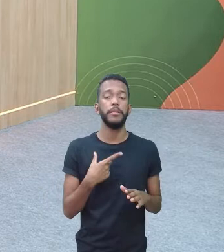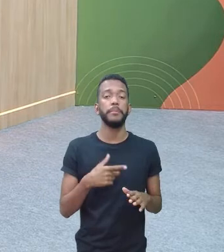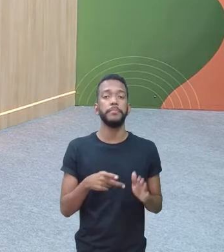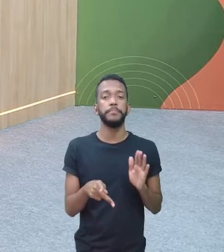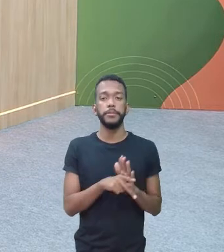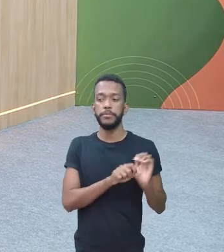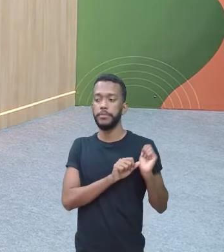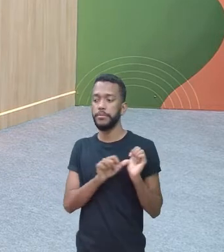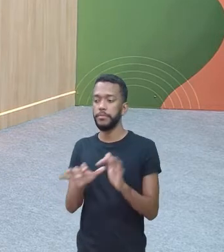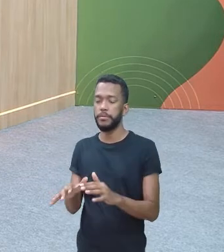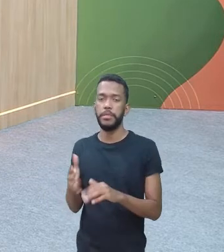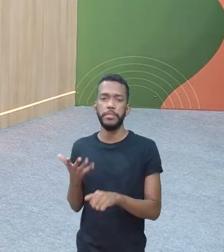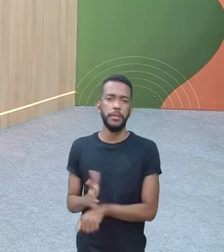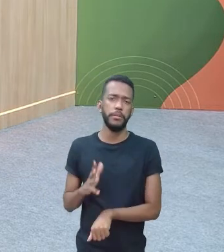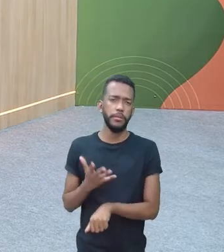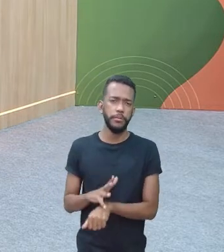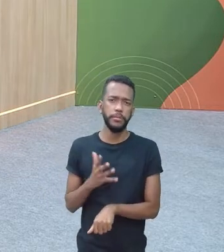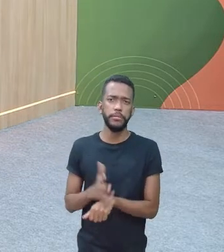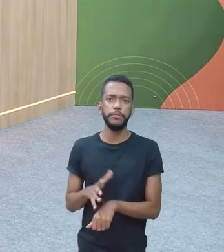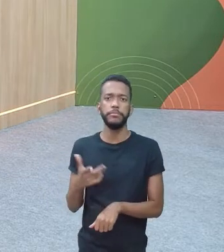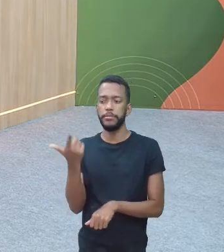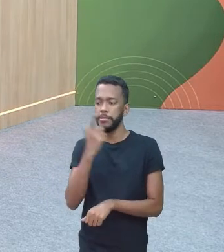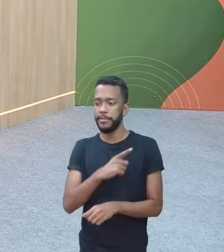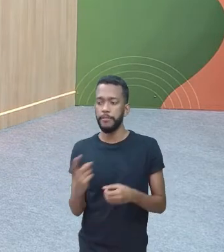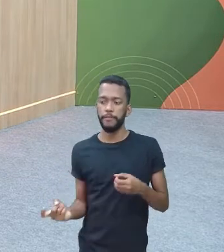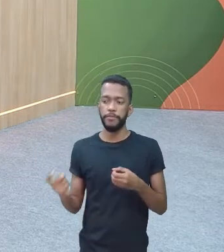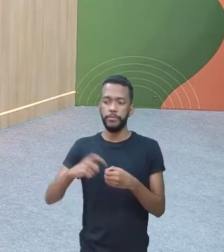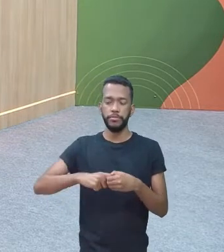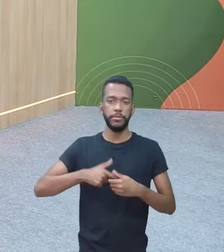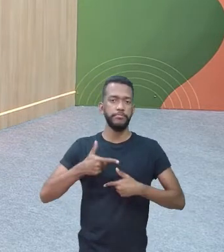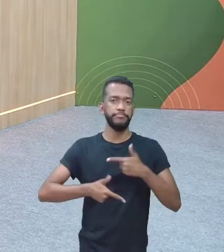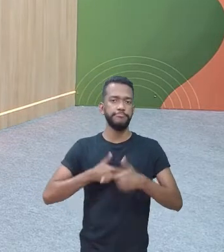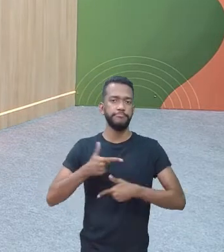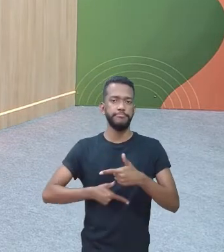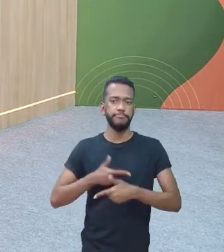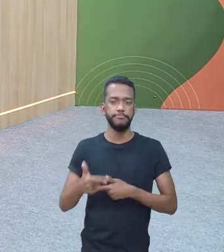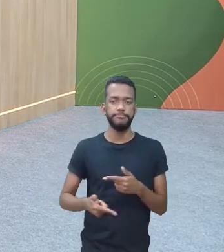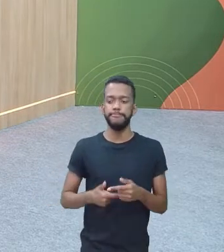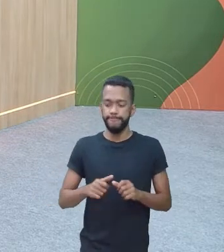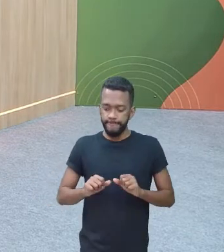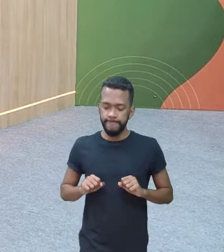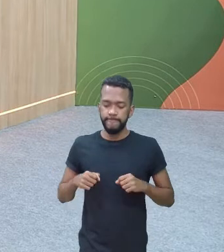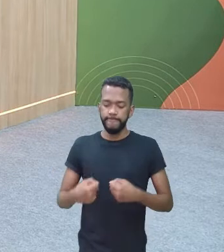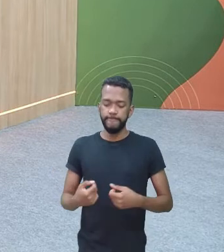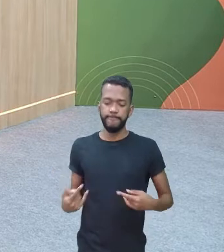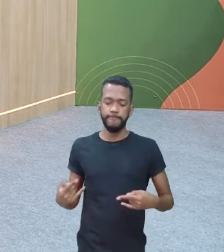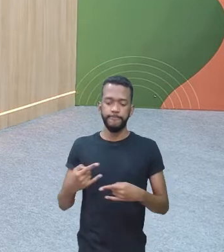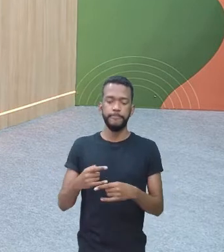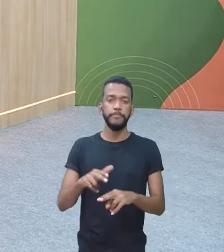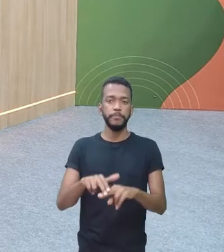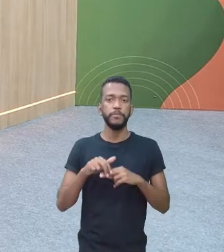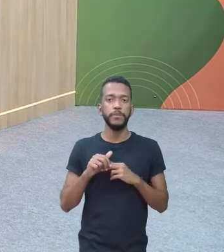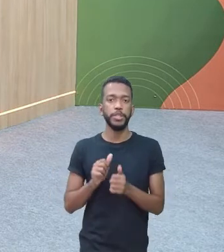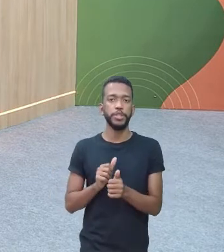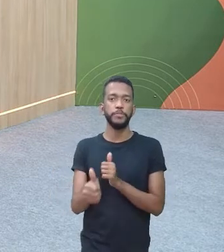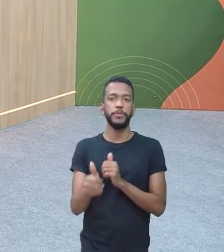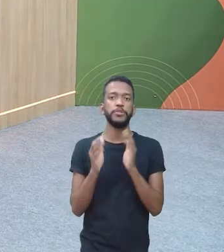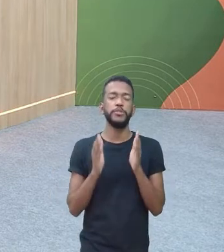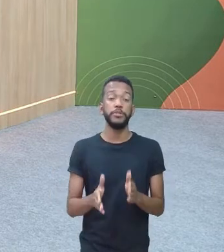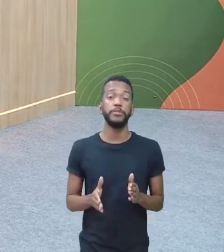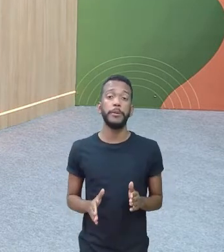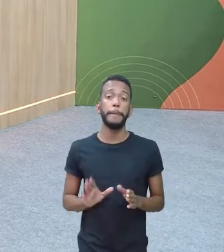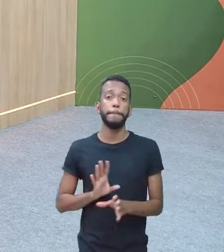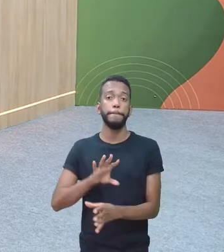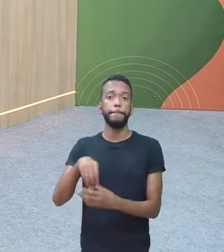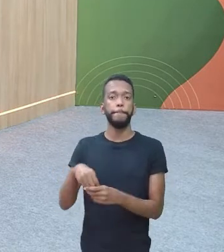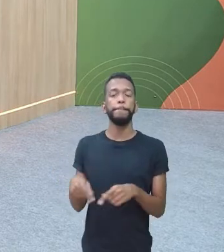a fazer treinamentos para se recuperar dessas lesões através do esporte. E a